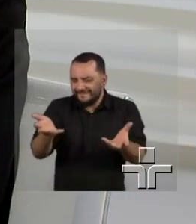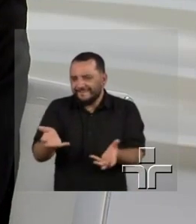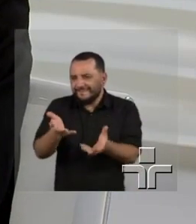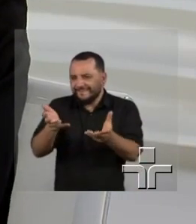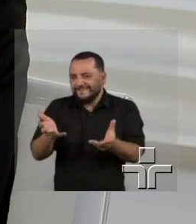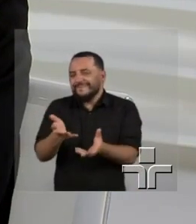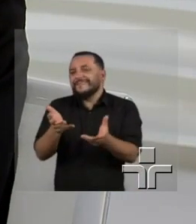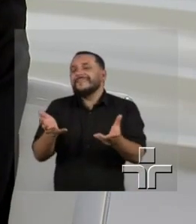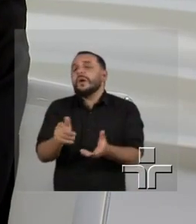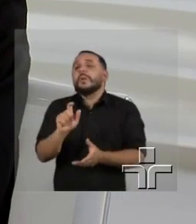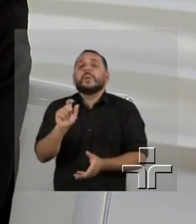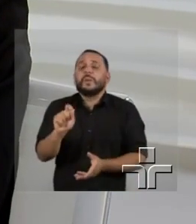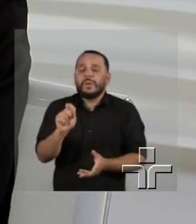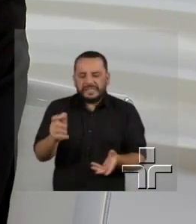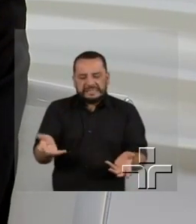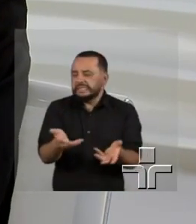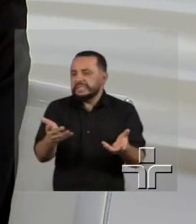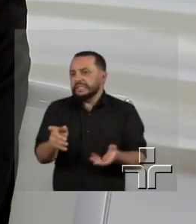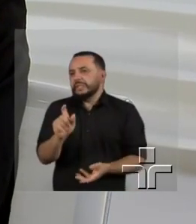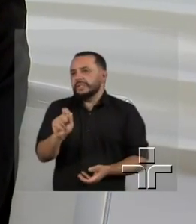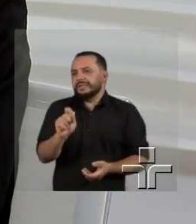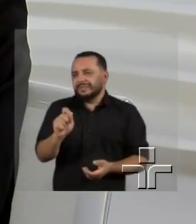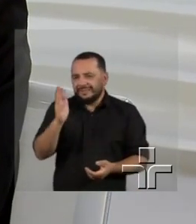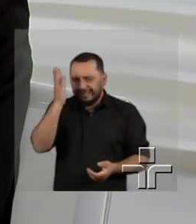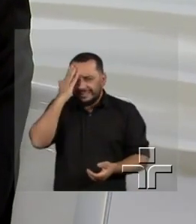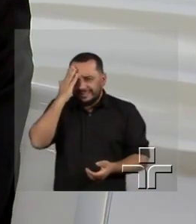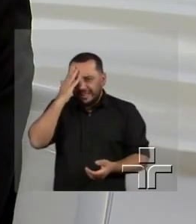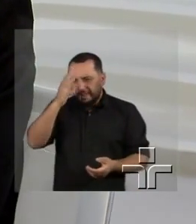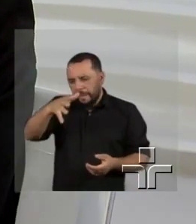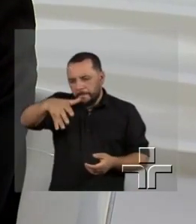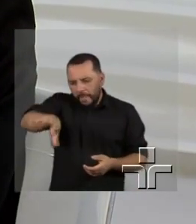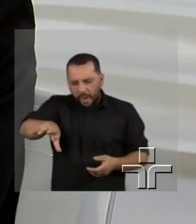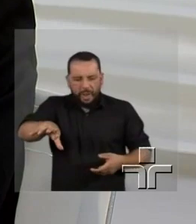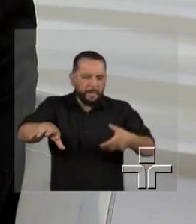quê. Ela tá sem força, né?